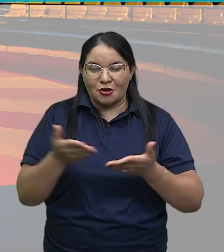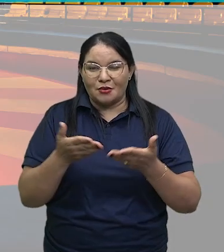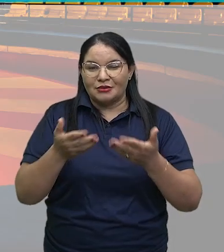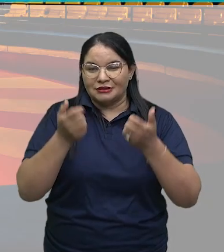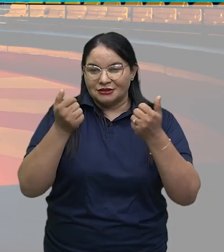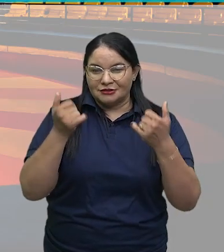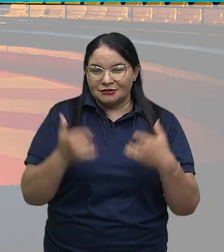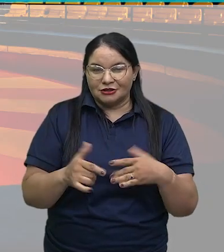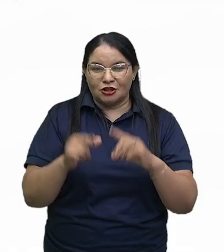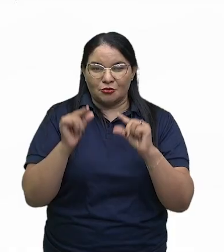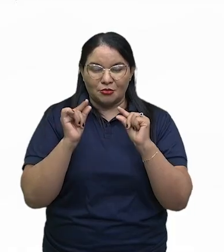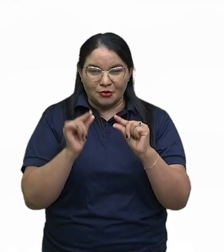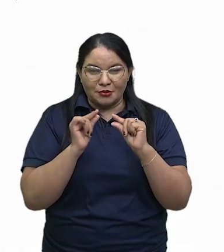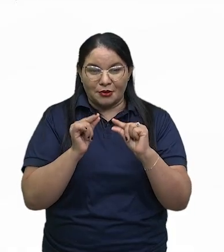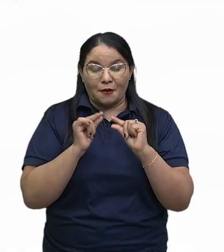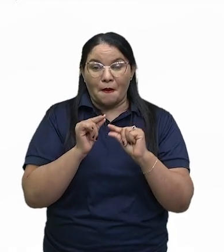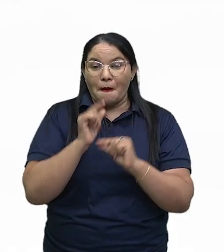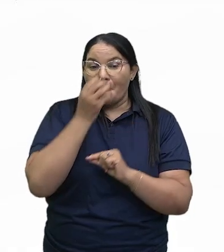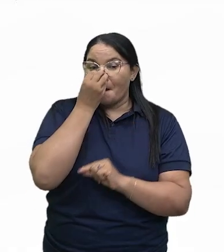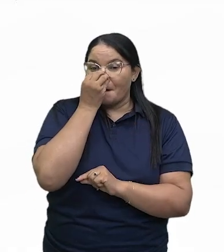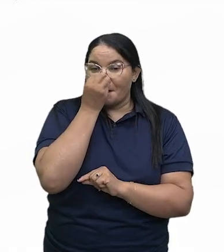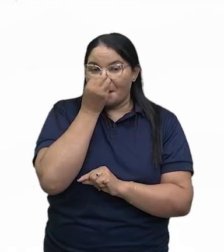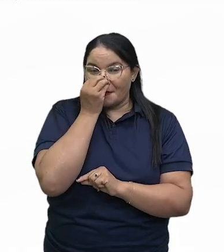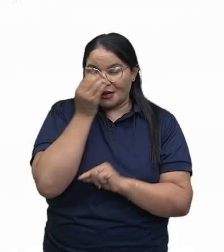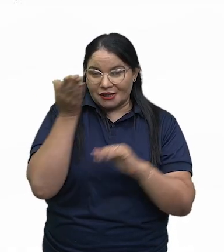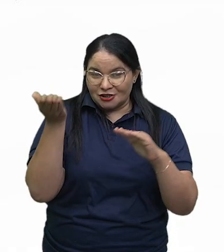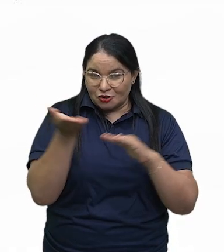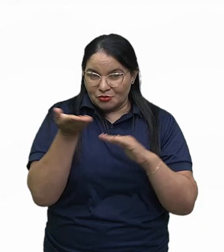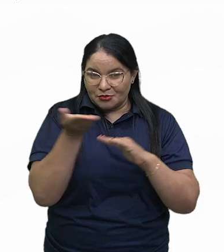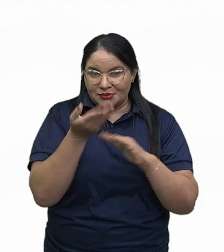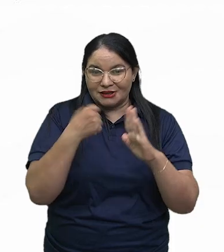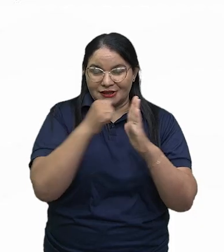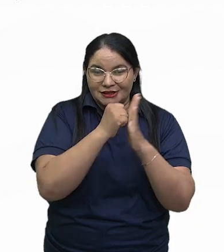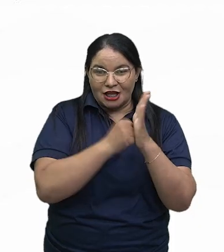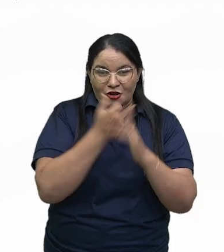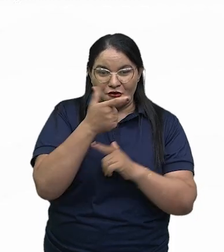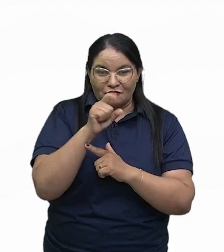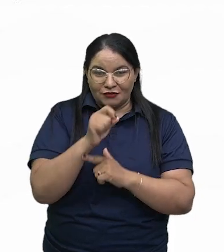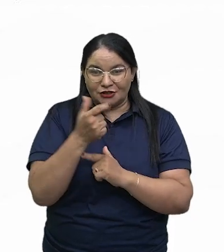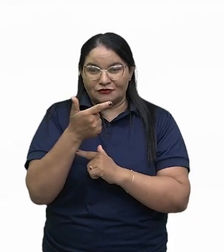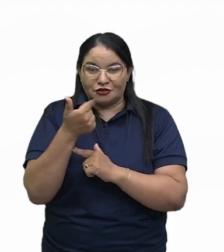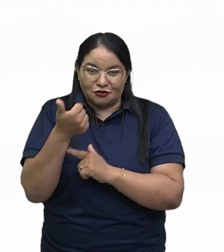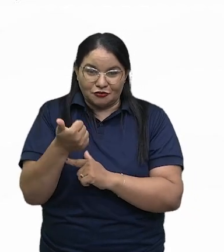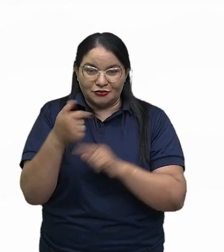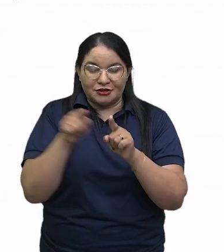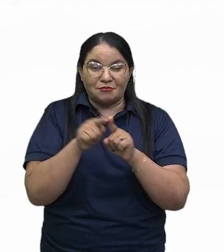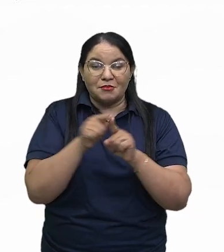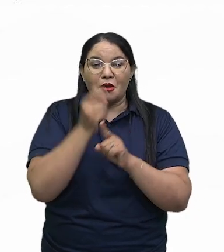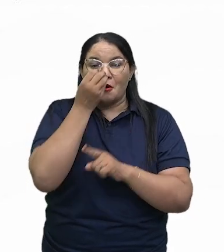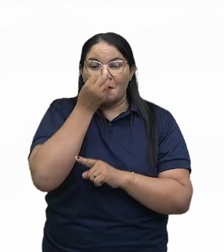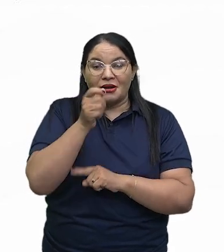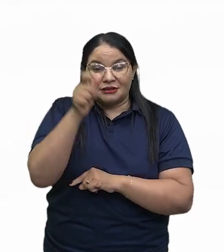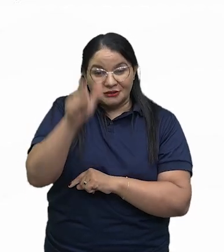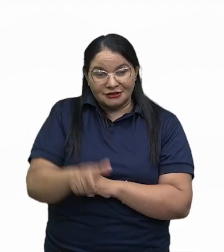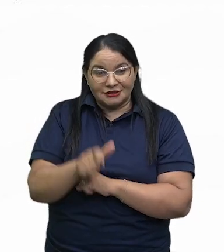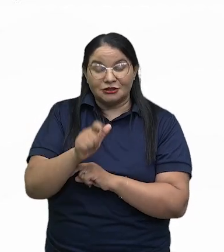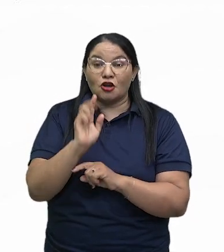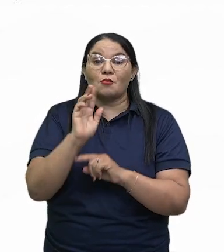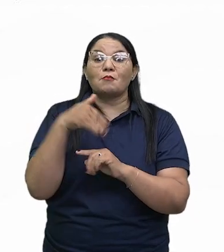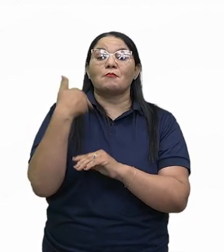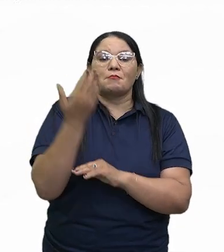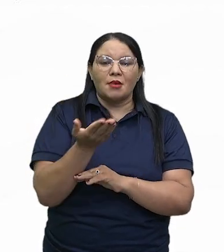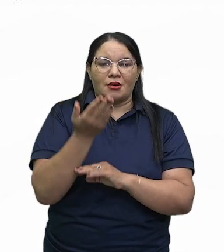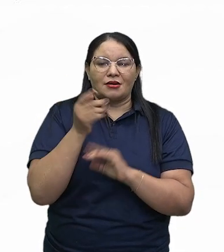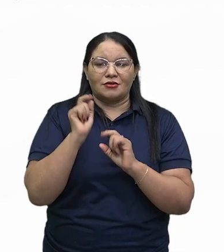falar do palhaço moderno. Então, nos séculos 20 e 21, o palhaço expandiu-se para além do